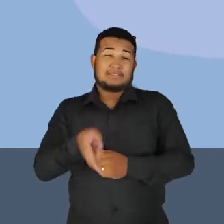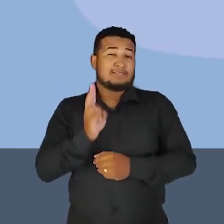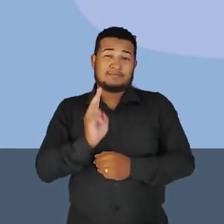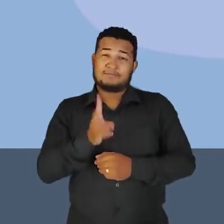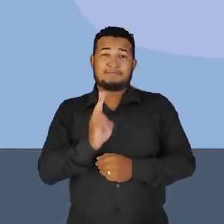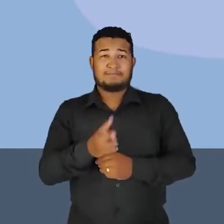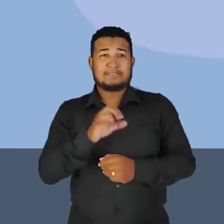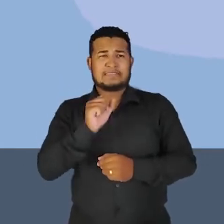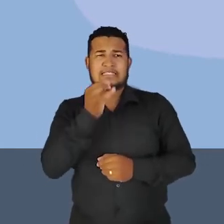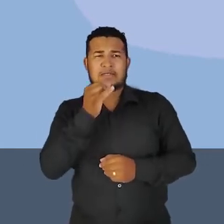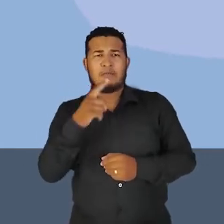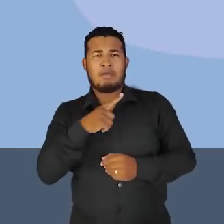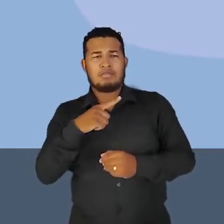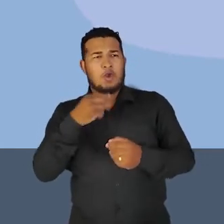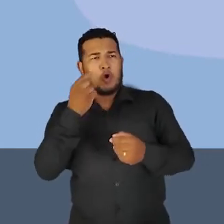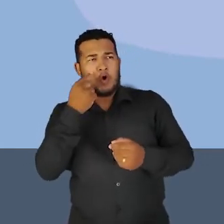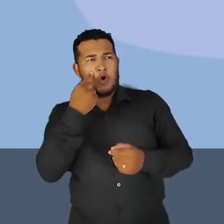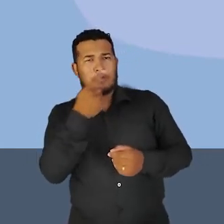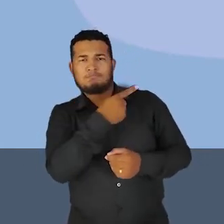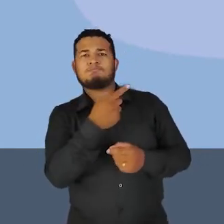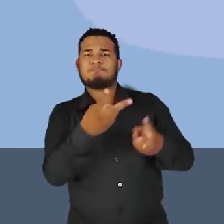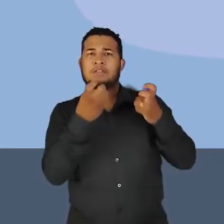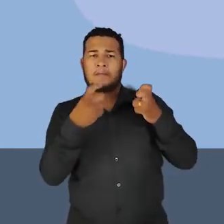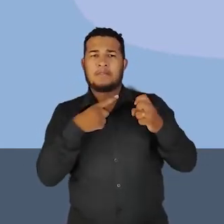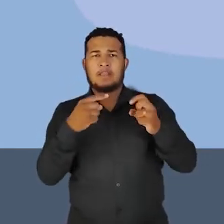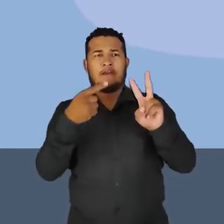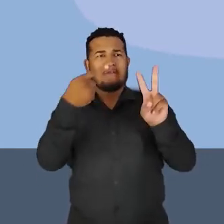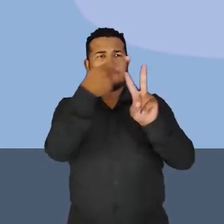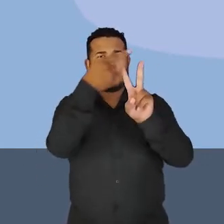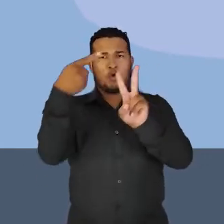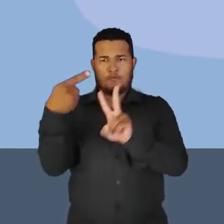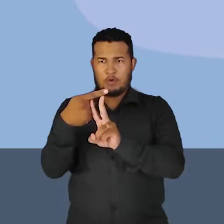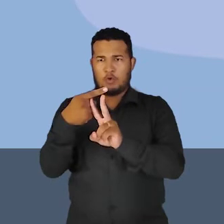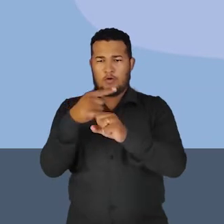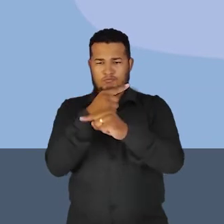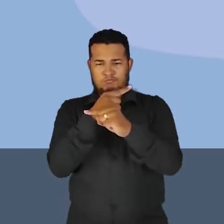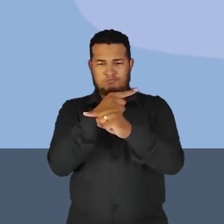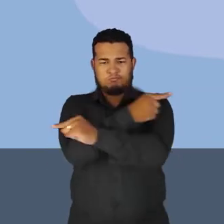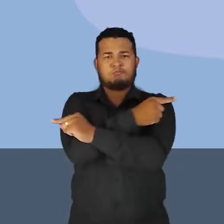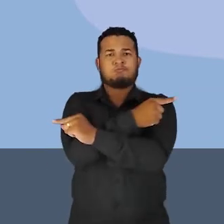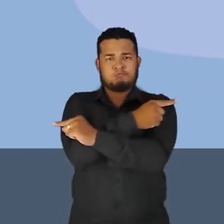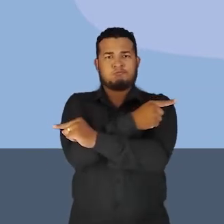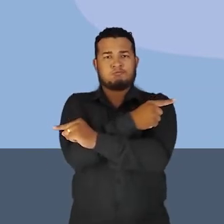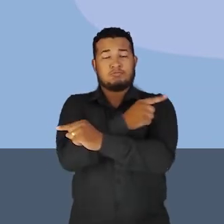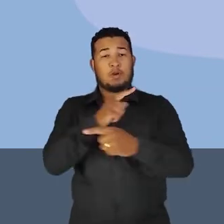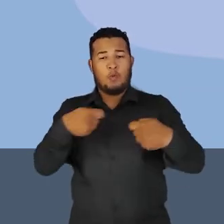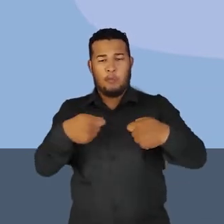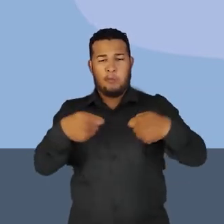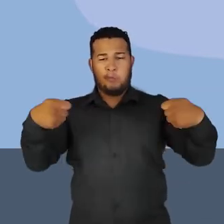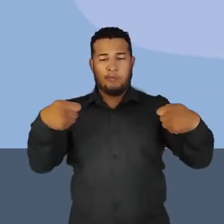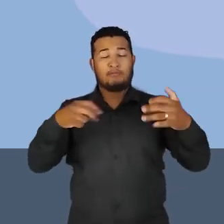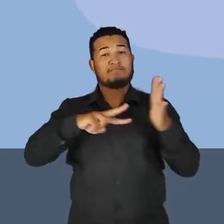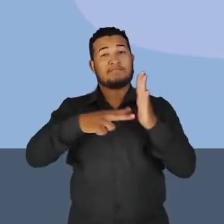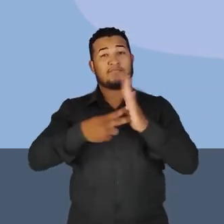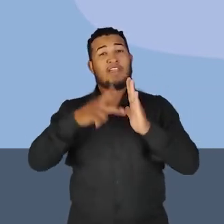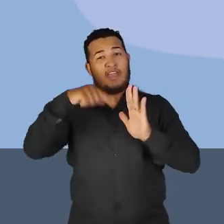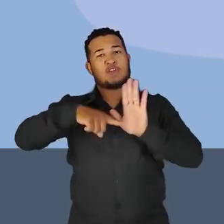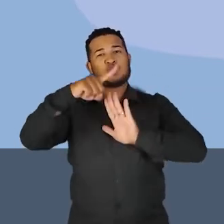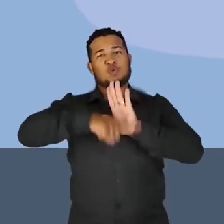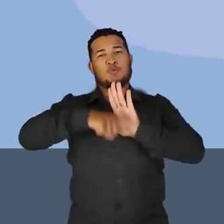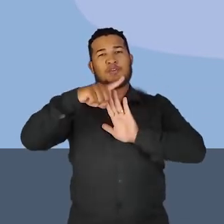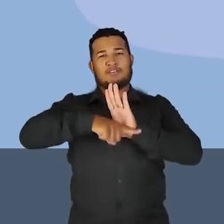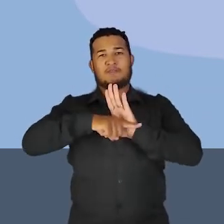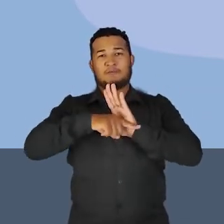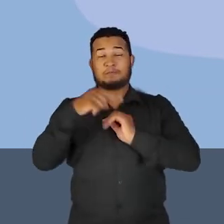toda vez que tivermos a atuação de dois vetores com sentidos opostos, vai ser uma subtração.